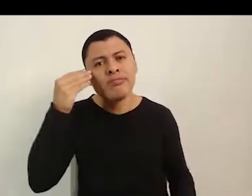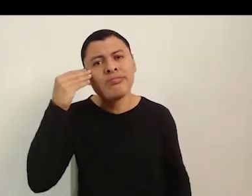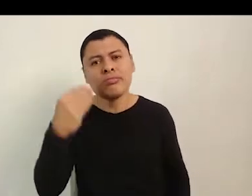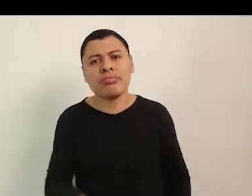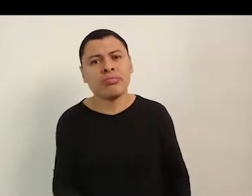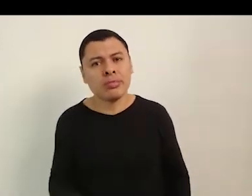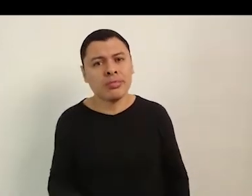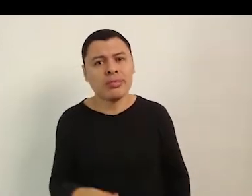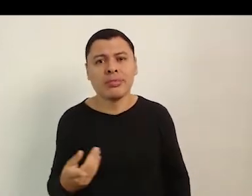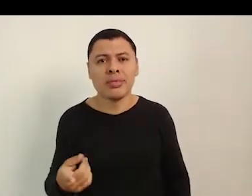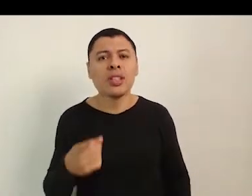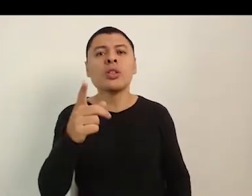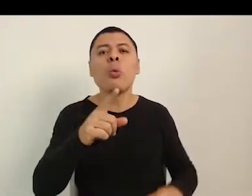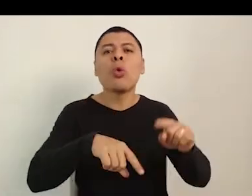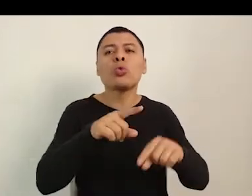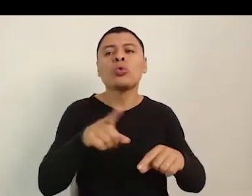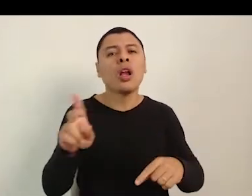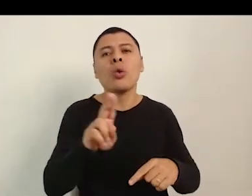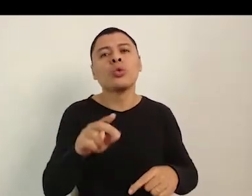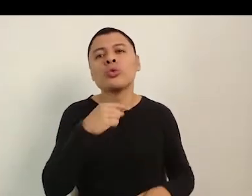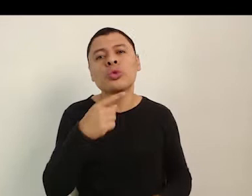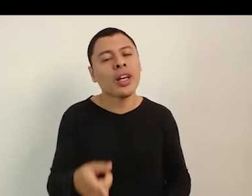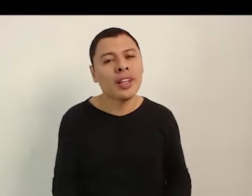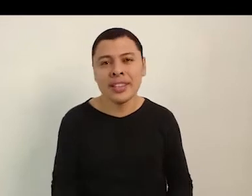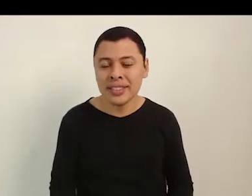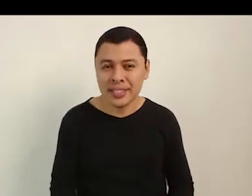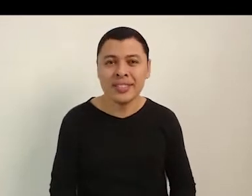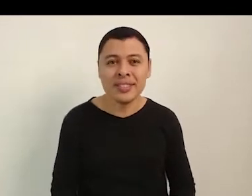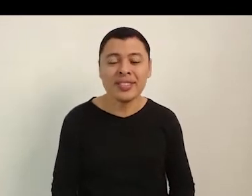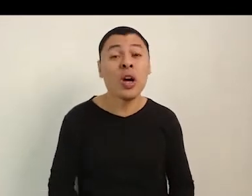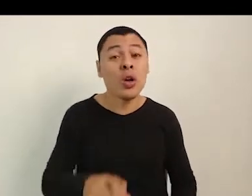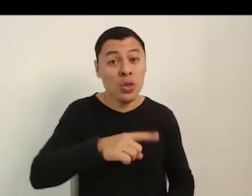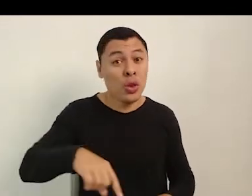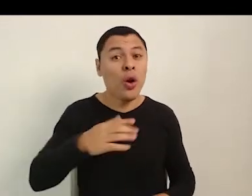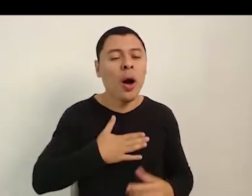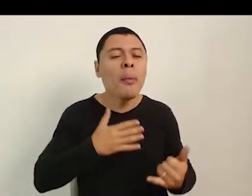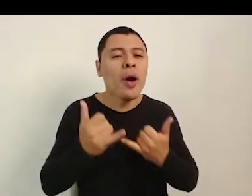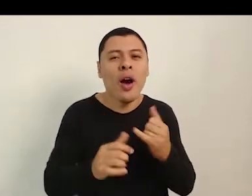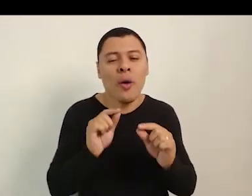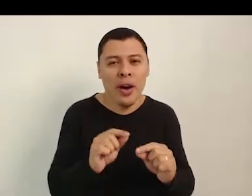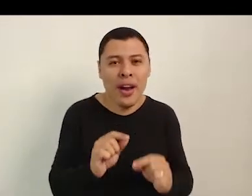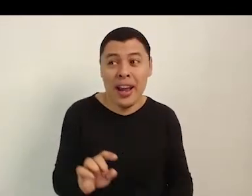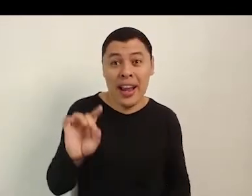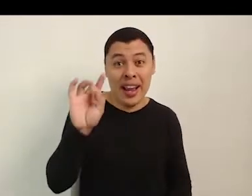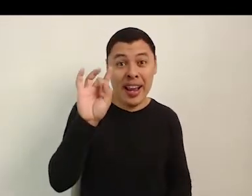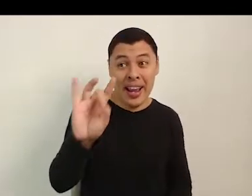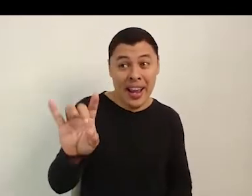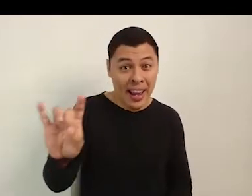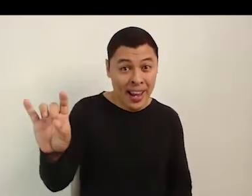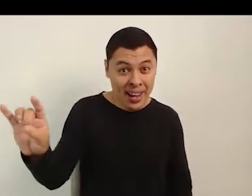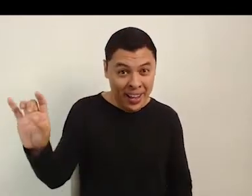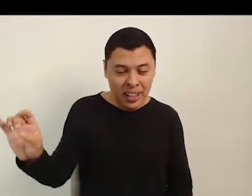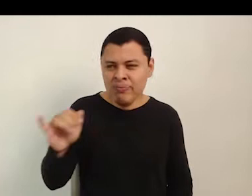consiga consumir o seu produto, né? Como a gente sempre brinca, se cada uma dessas pessoas, ou uma pequena parte